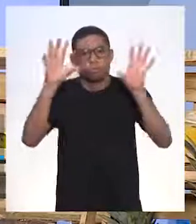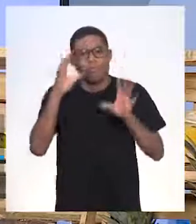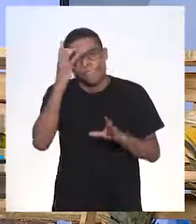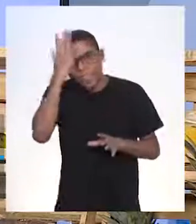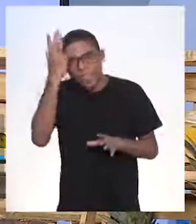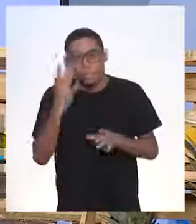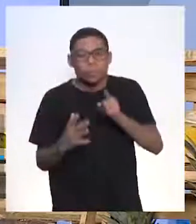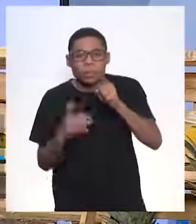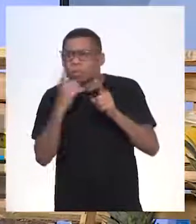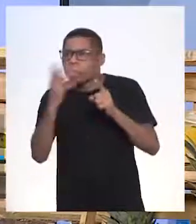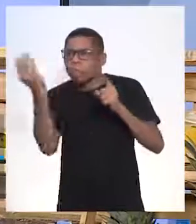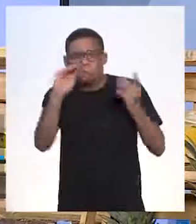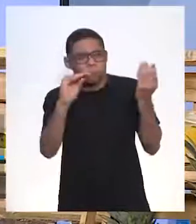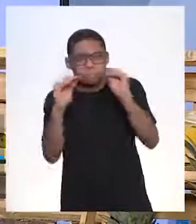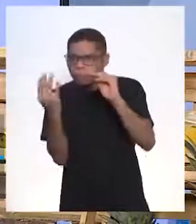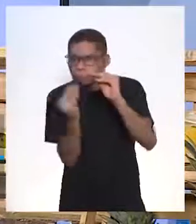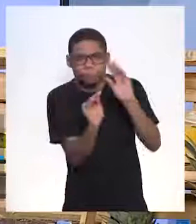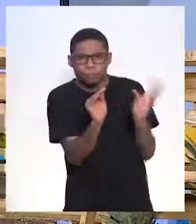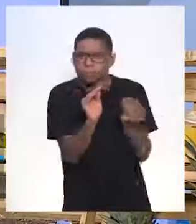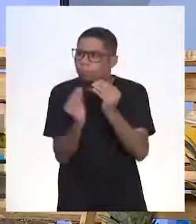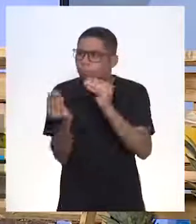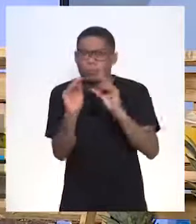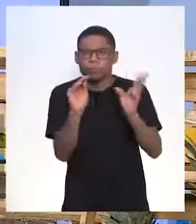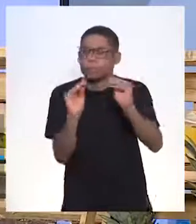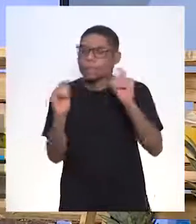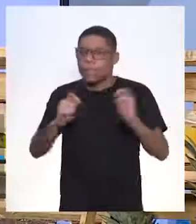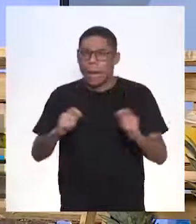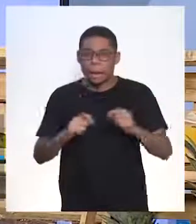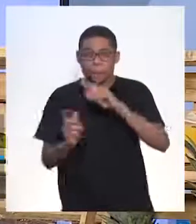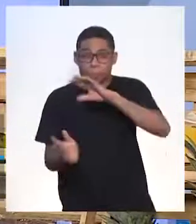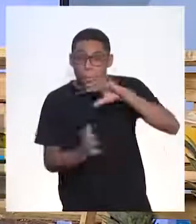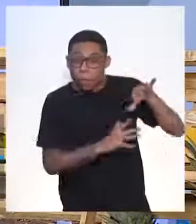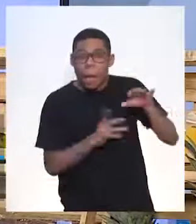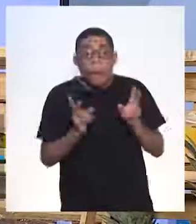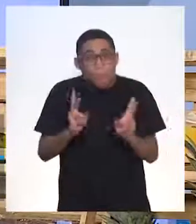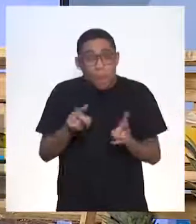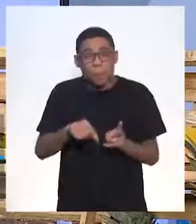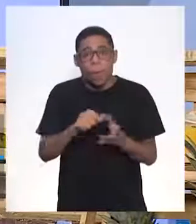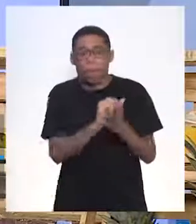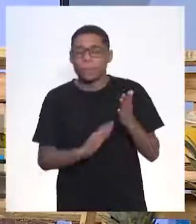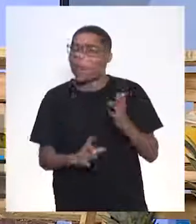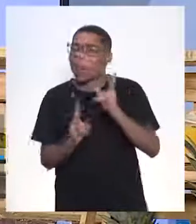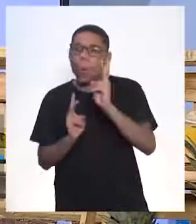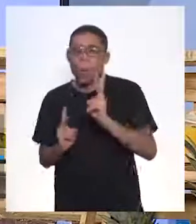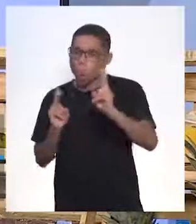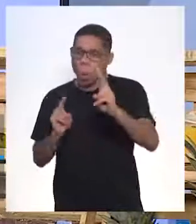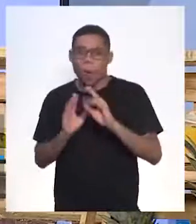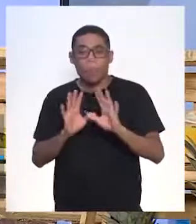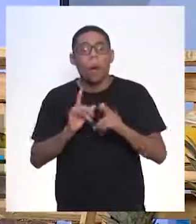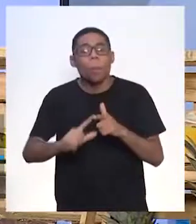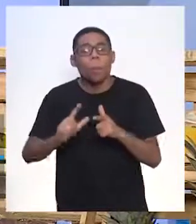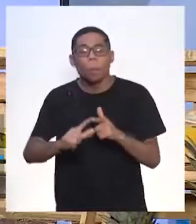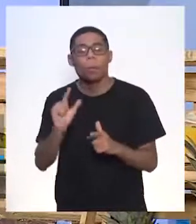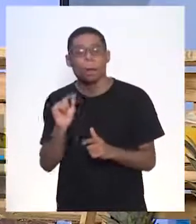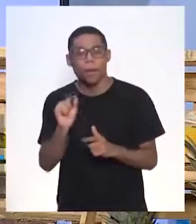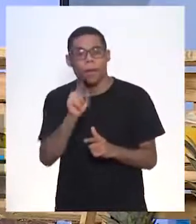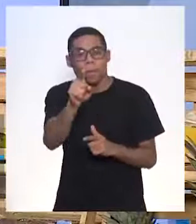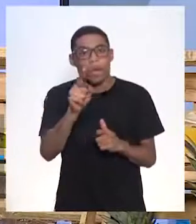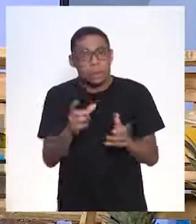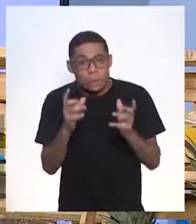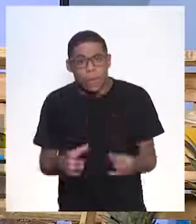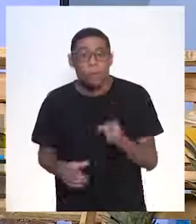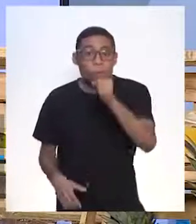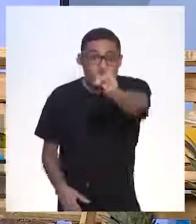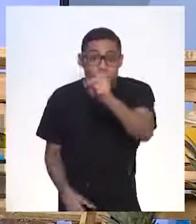ali linkar o sistema, conseguir montar. Para esse exercício, a mesma ideia. Só que aí o problema, que eu quero que você,